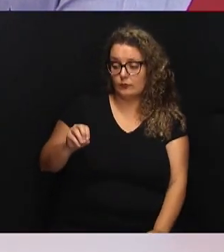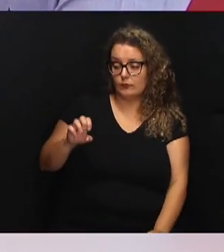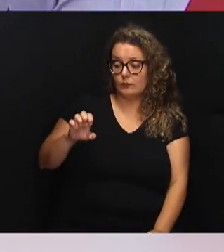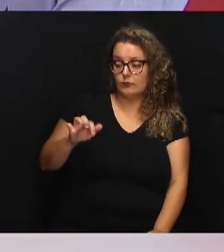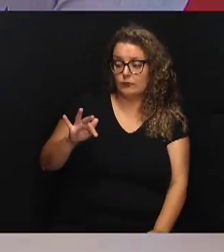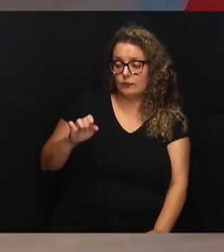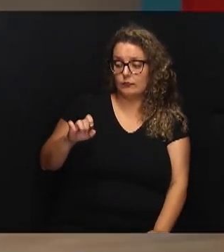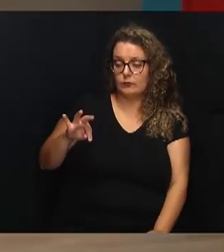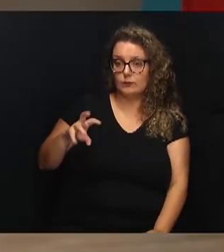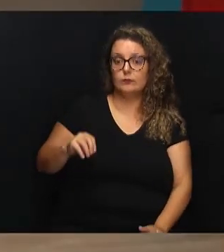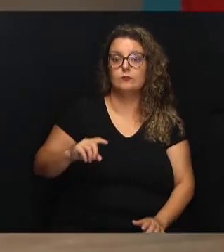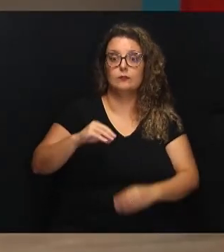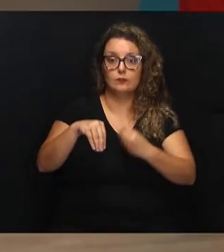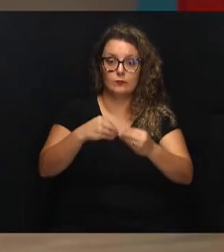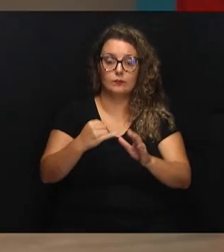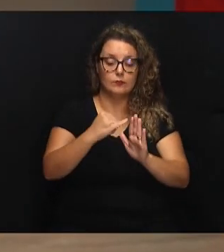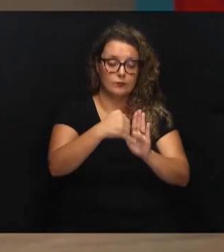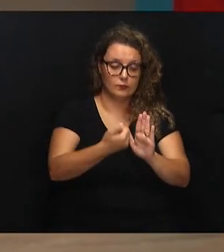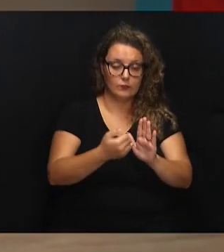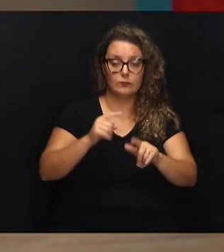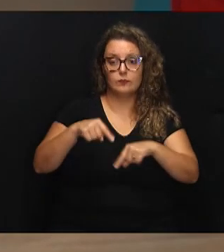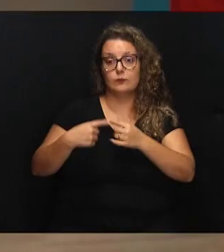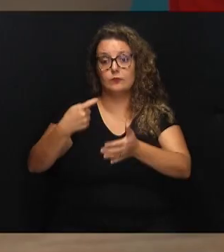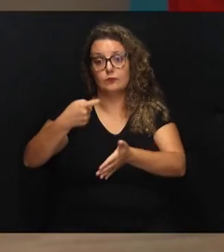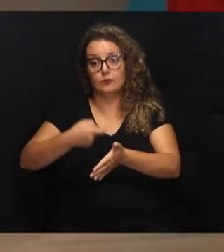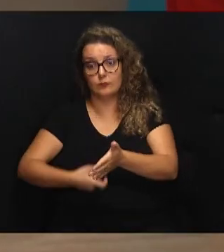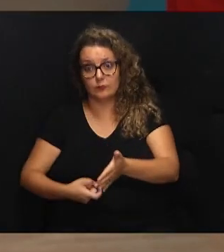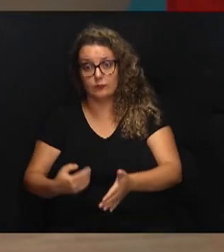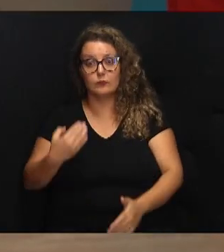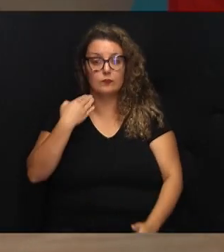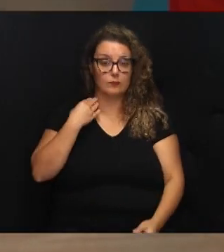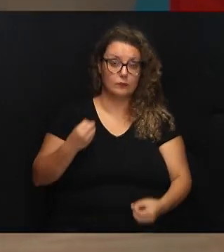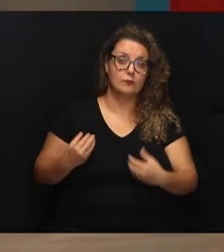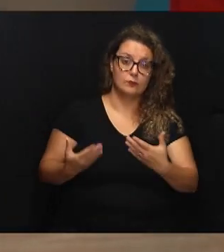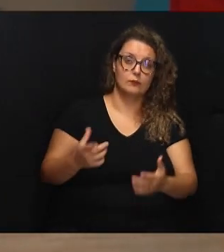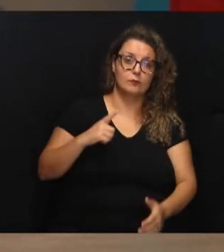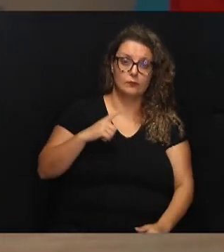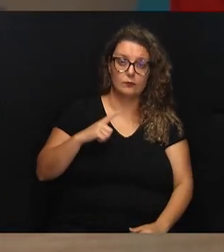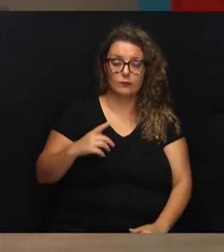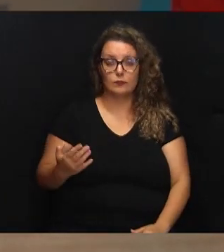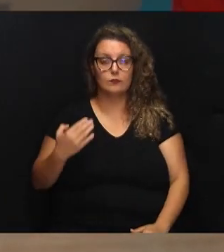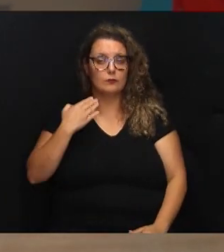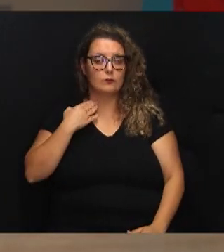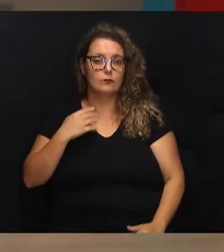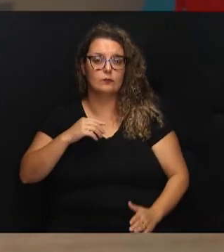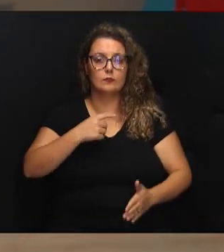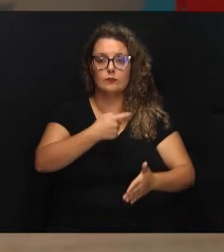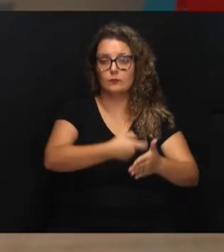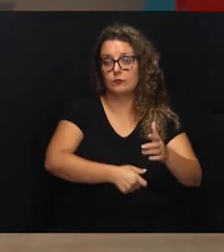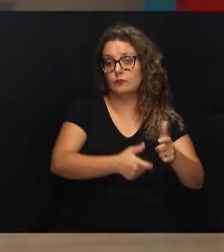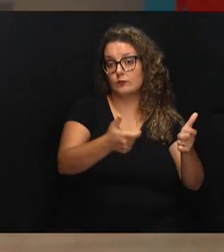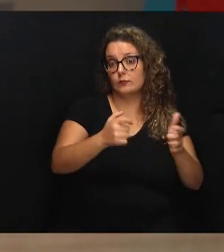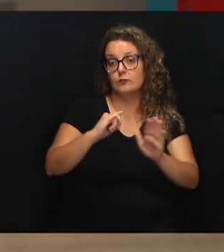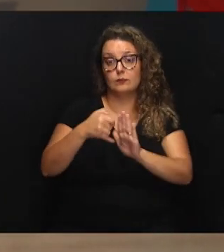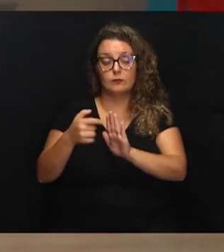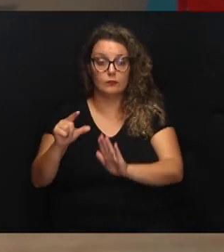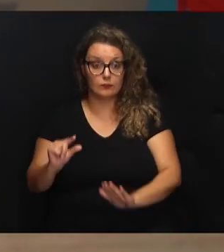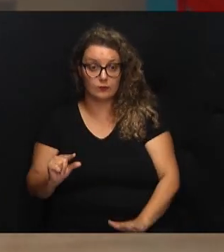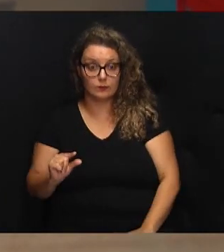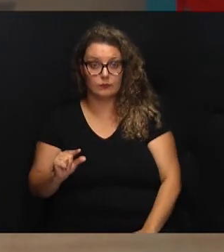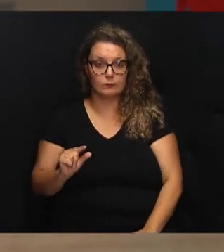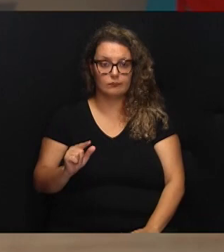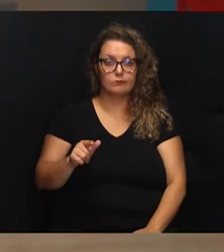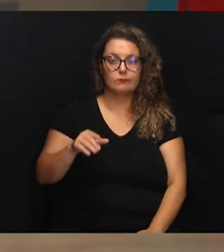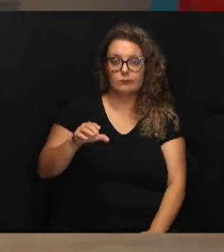juro e outras taxas que o banco coloca ali. Então, tem bancos que podem cobrar taxas maiores e um juro menor, mas lá no